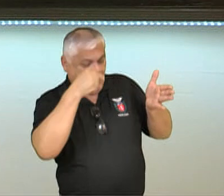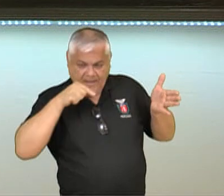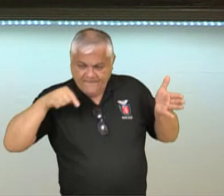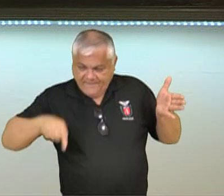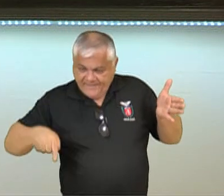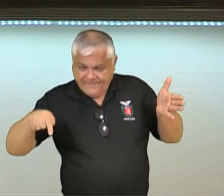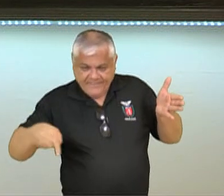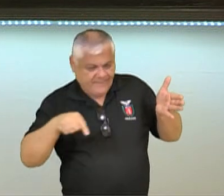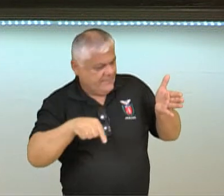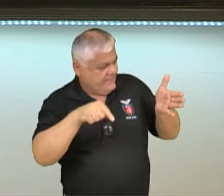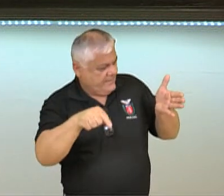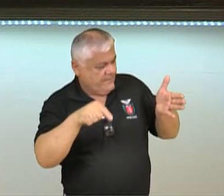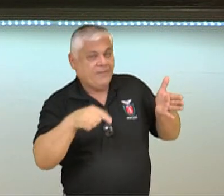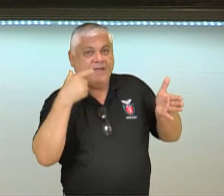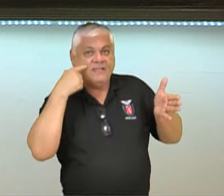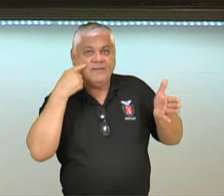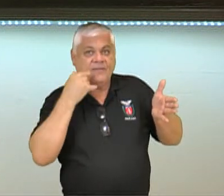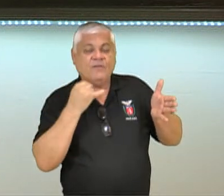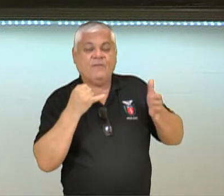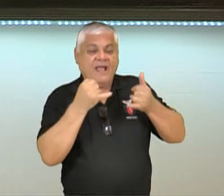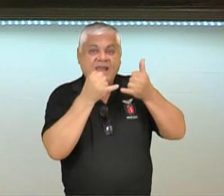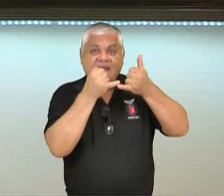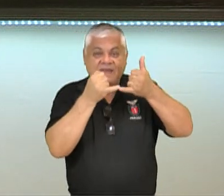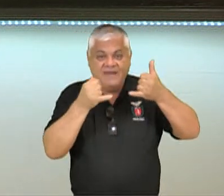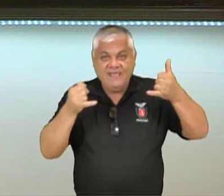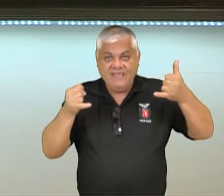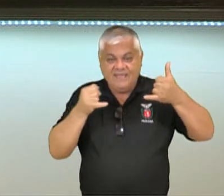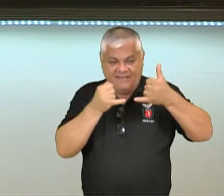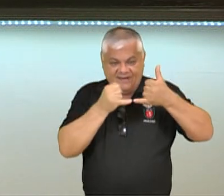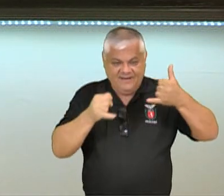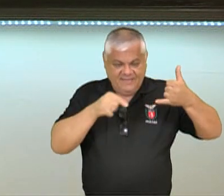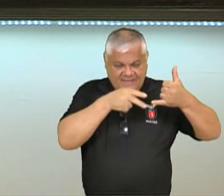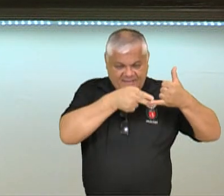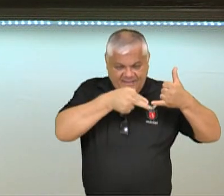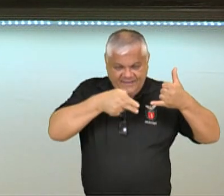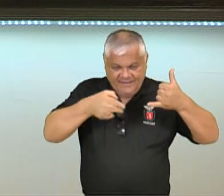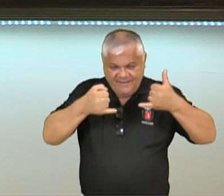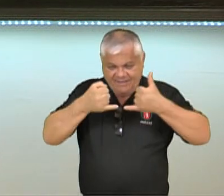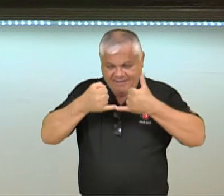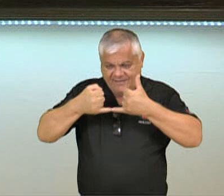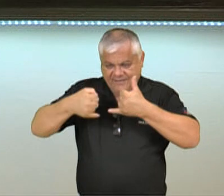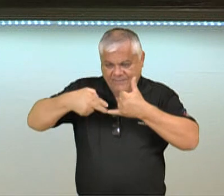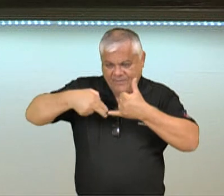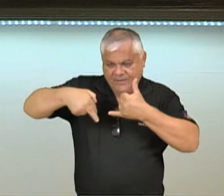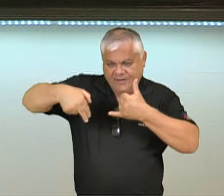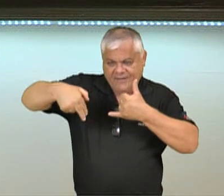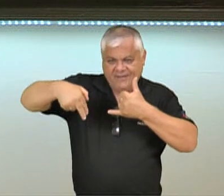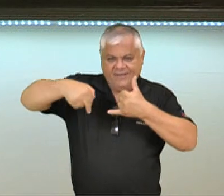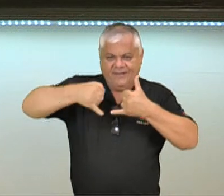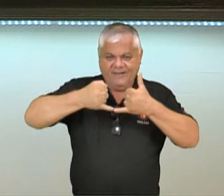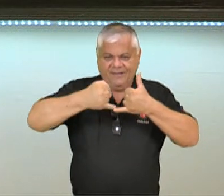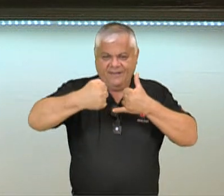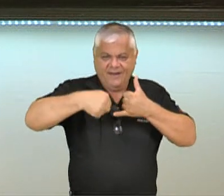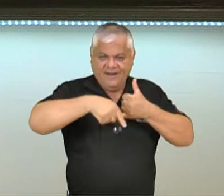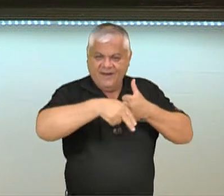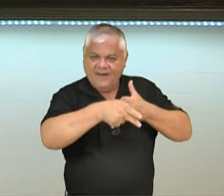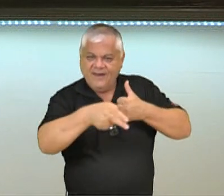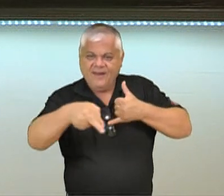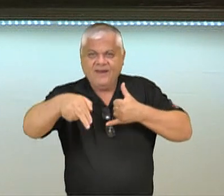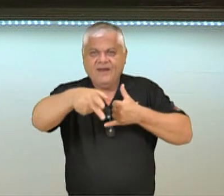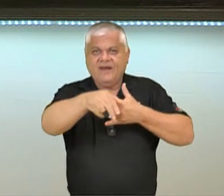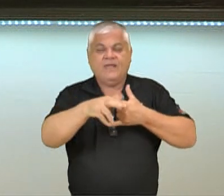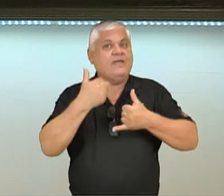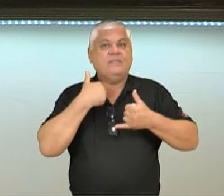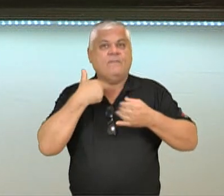uma linha indicando a sequência que você deve passar por esses pontos de controle. Lembrando que você não pode